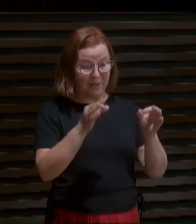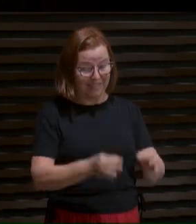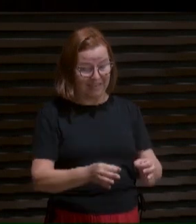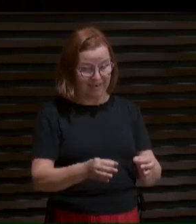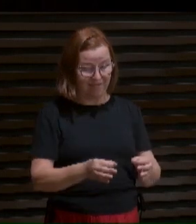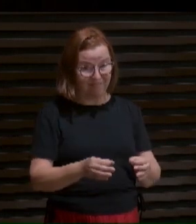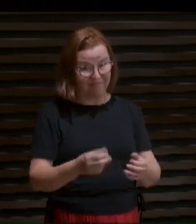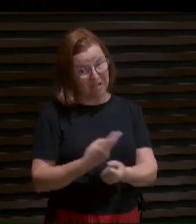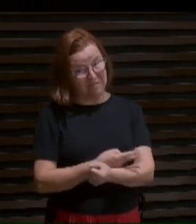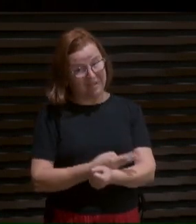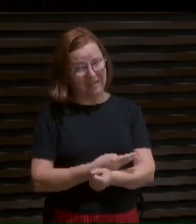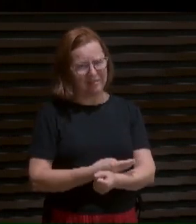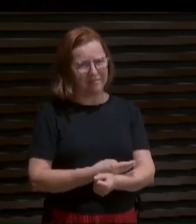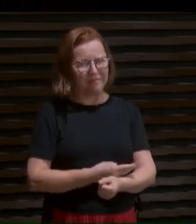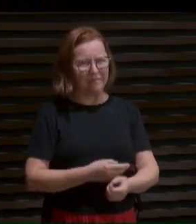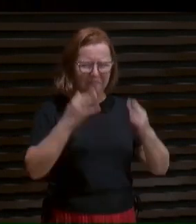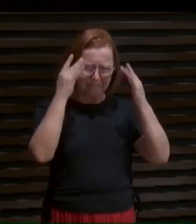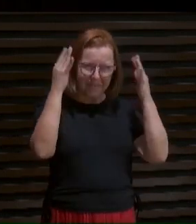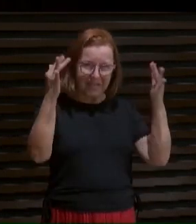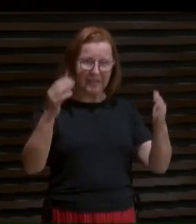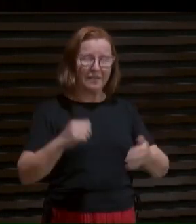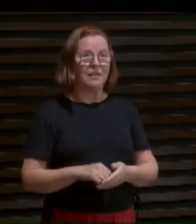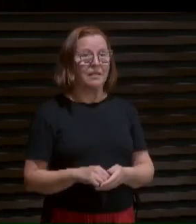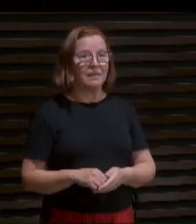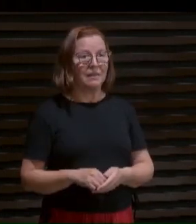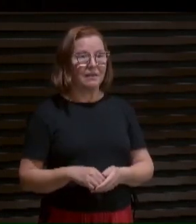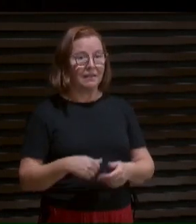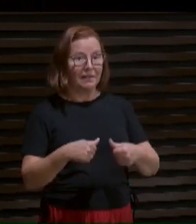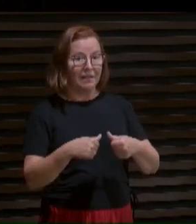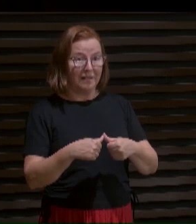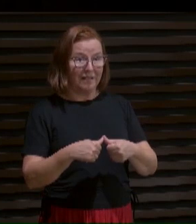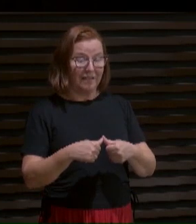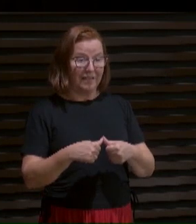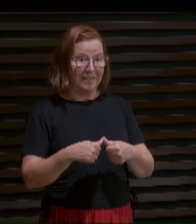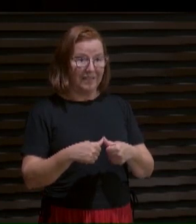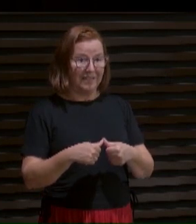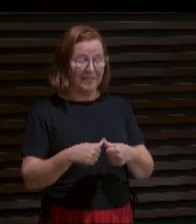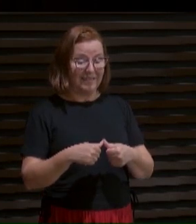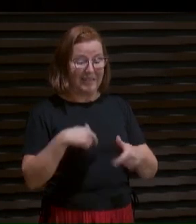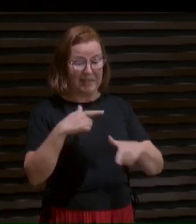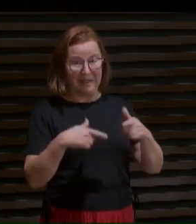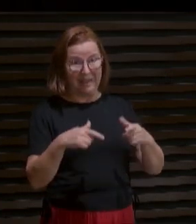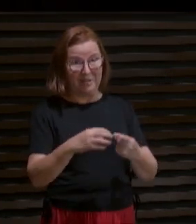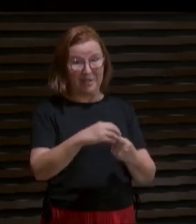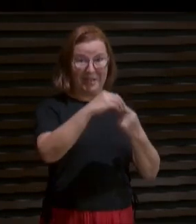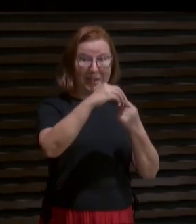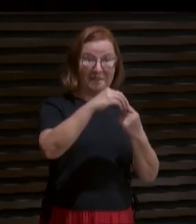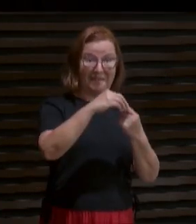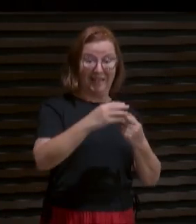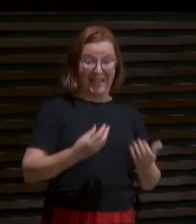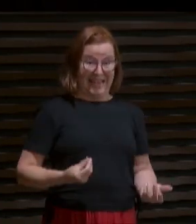Você imagina, esse dinheiro iria dar condições, ele dar uma educação melhor aos seus